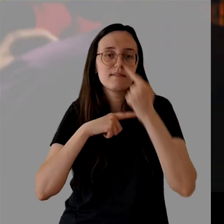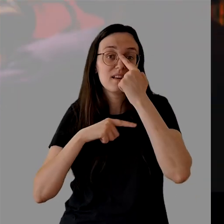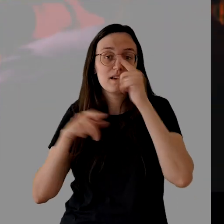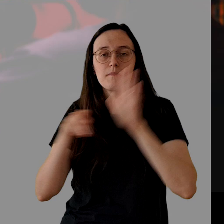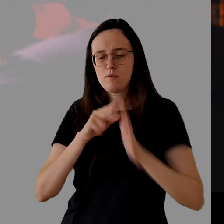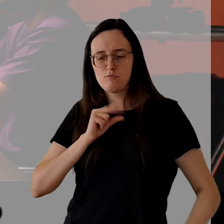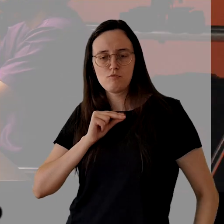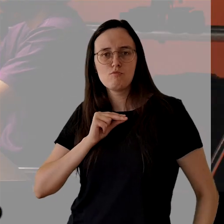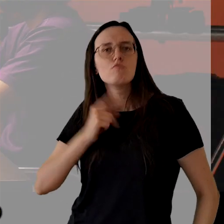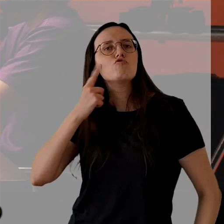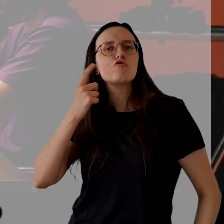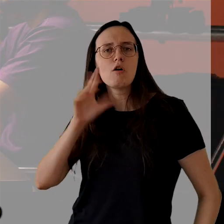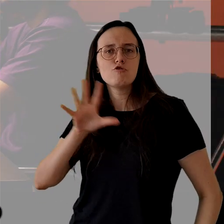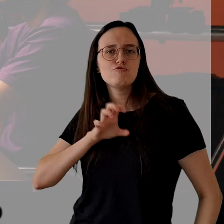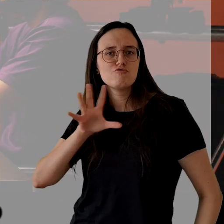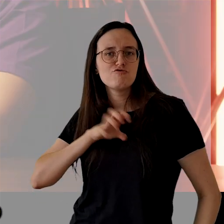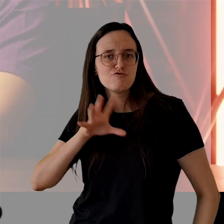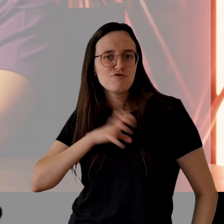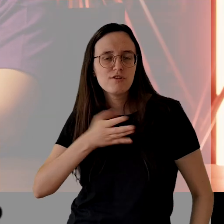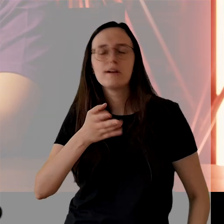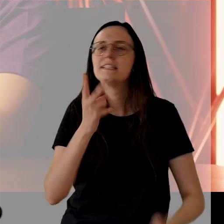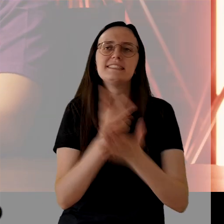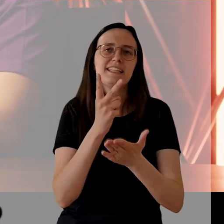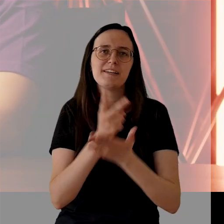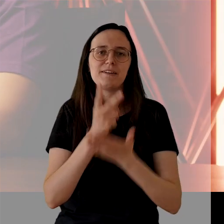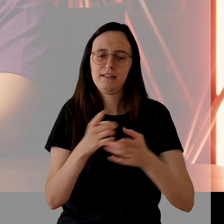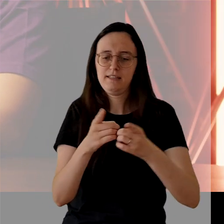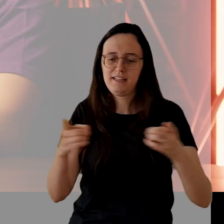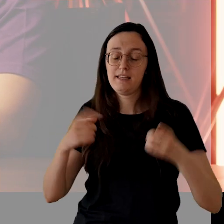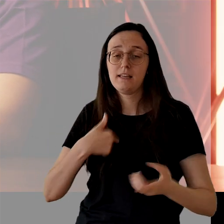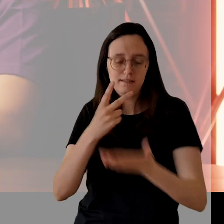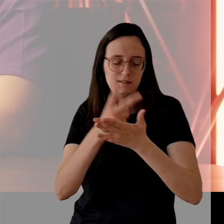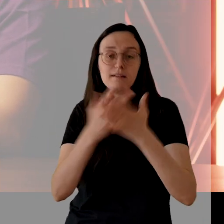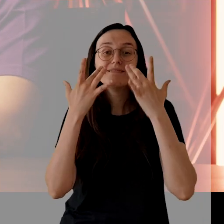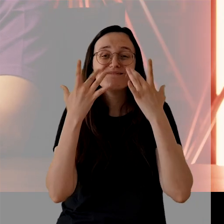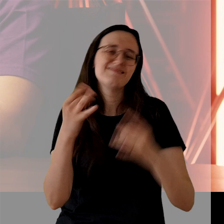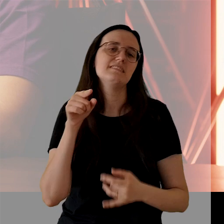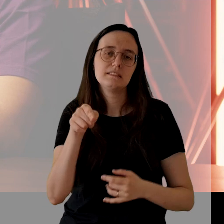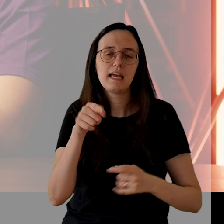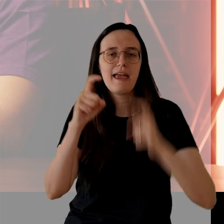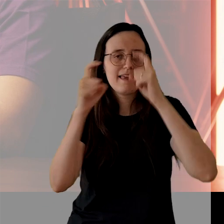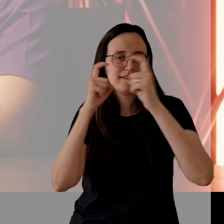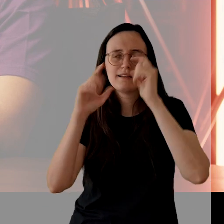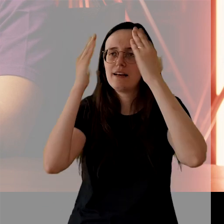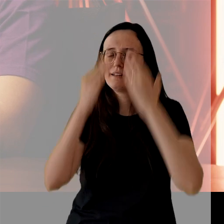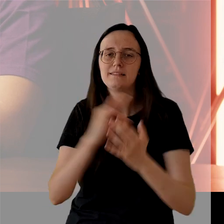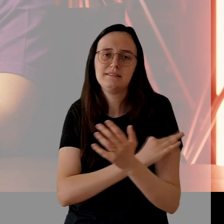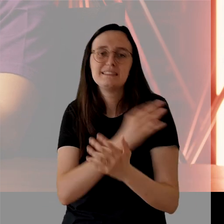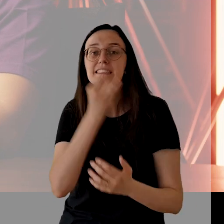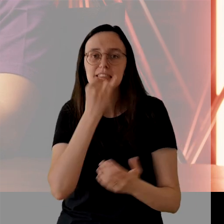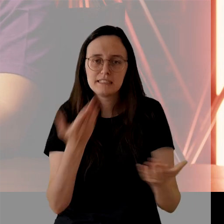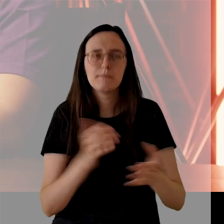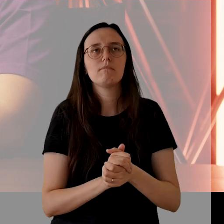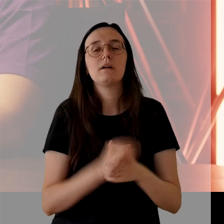afinal. Então, é sempre um departamento que eu sempre presto muita atenção nessas reuniões de análise técnica, por exemplo,